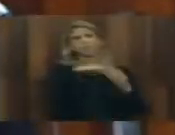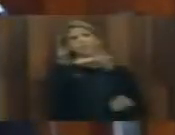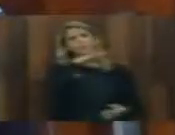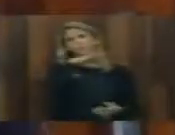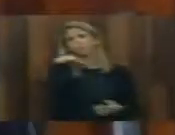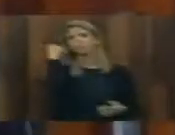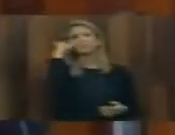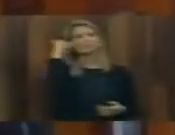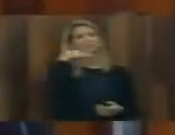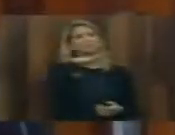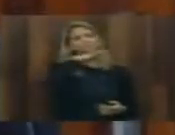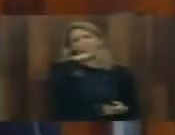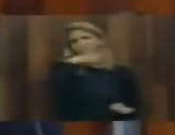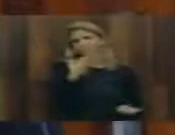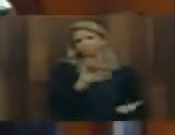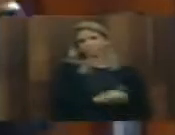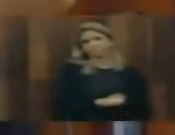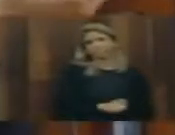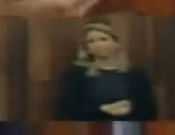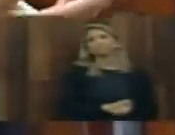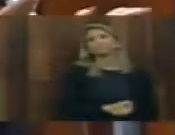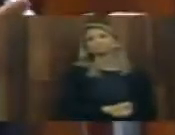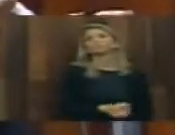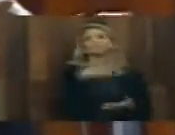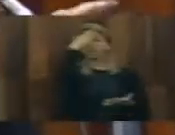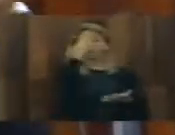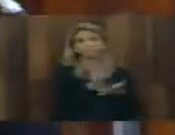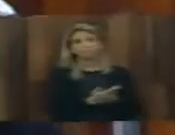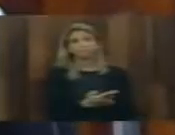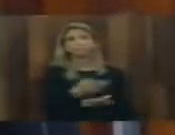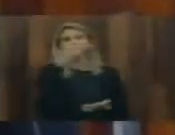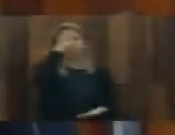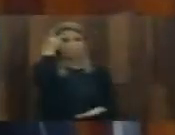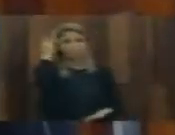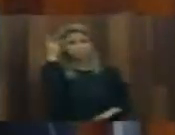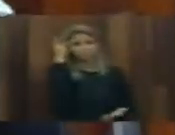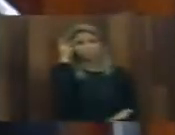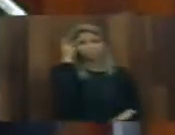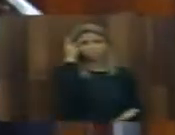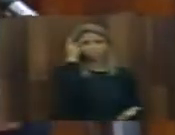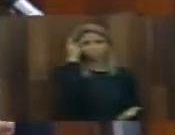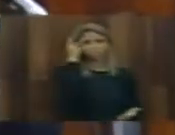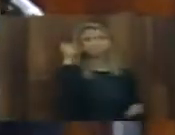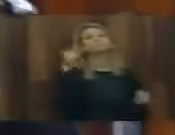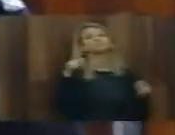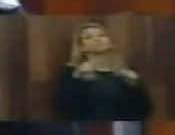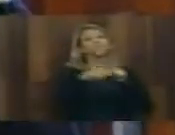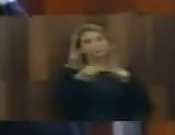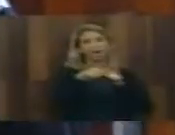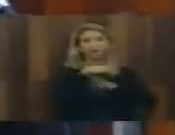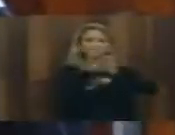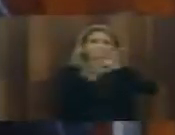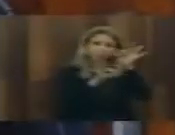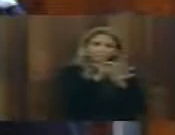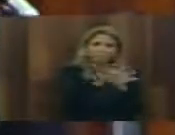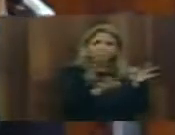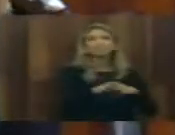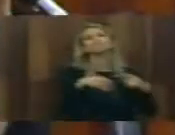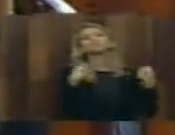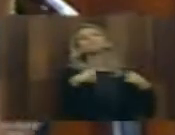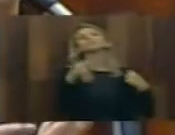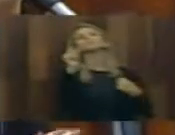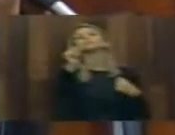experiência ruim. Que possa, então, esses funcionários, né, que exercem nessa pasta de projetos,